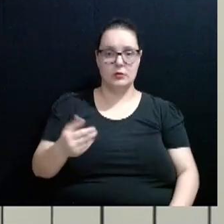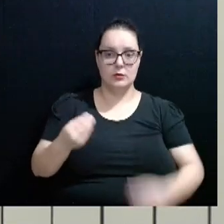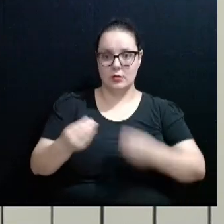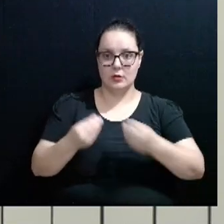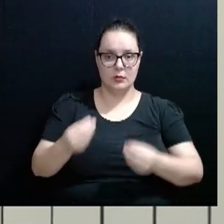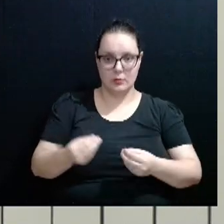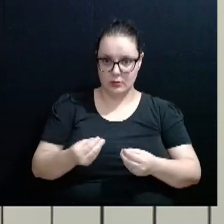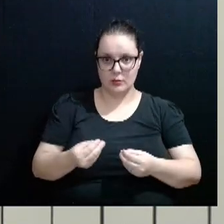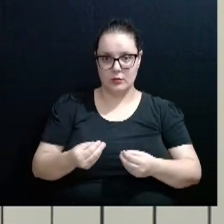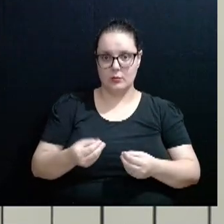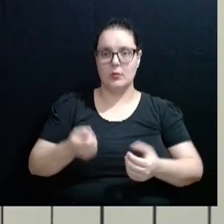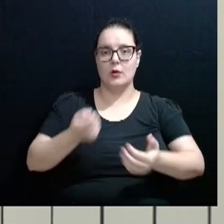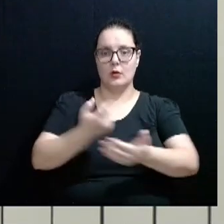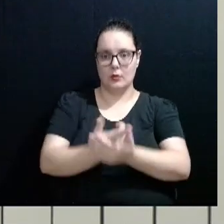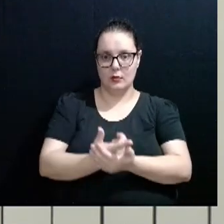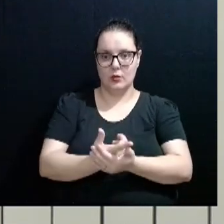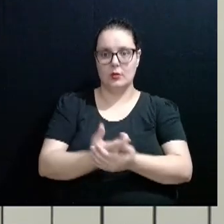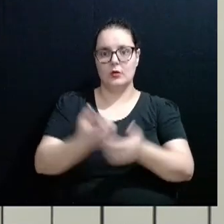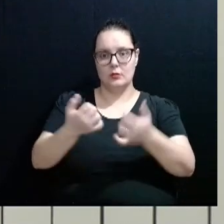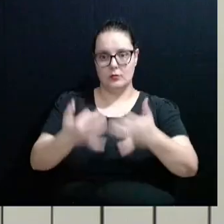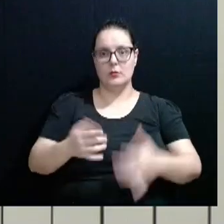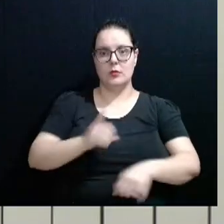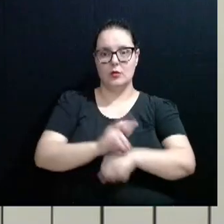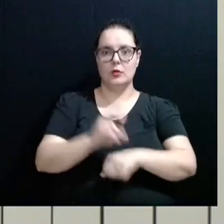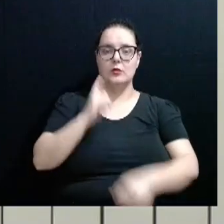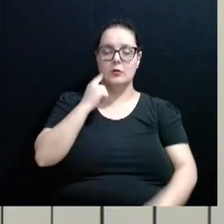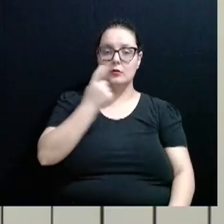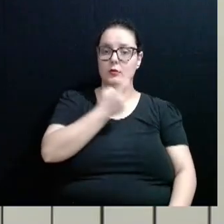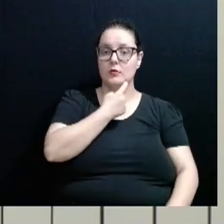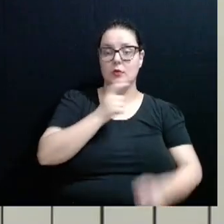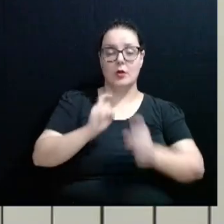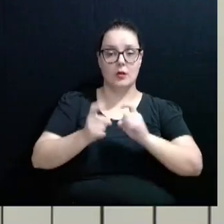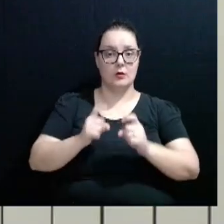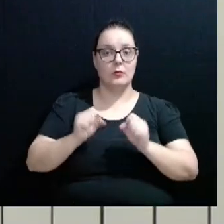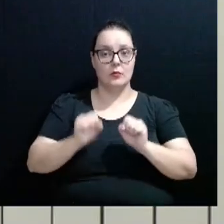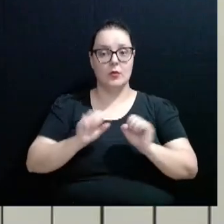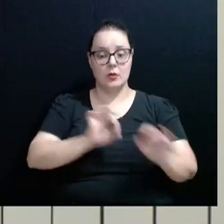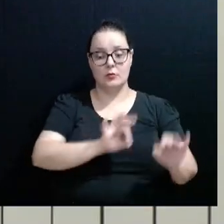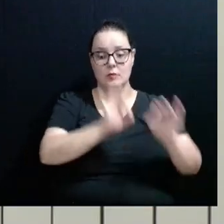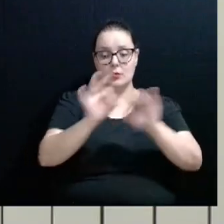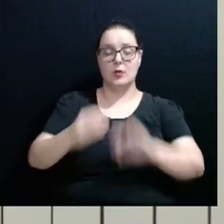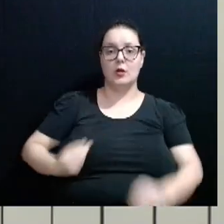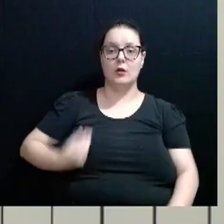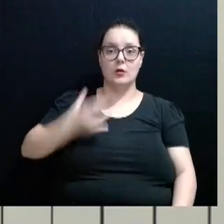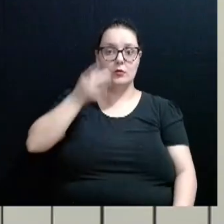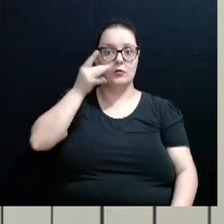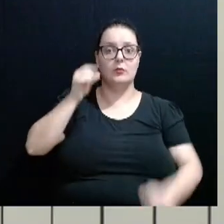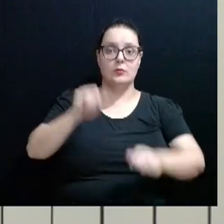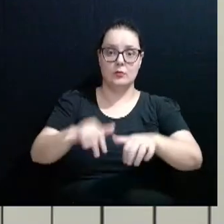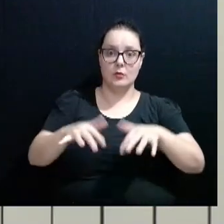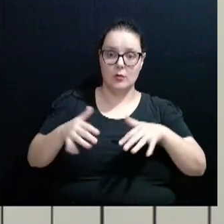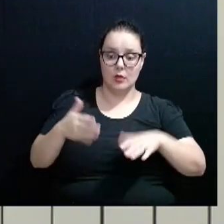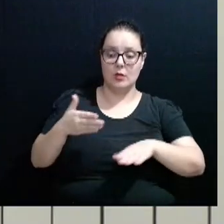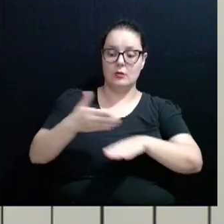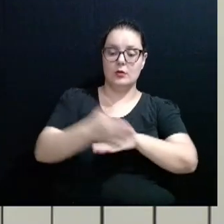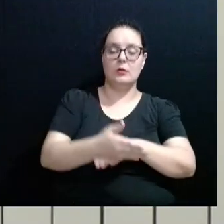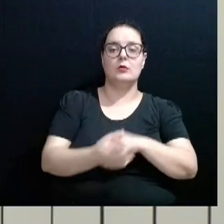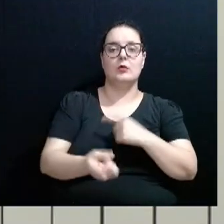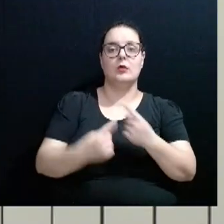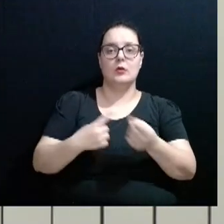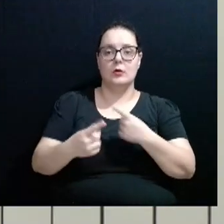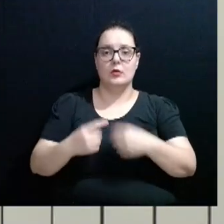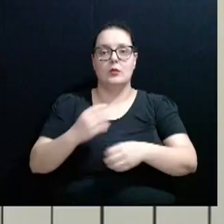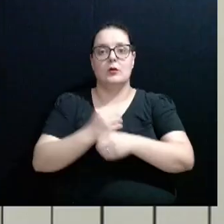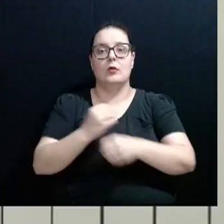comprar, justifica Ianco. A reunião pode ser acompanhada pessoalmente no plenário. A entrada é pela Avenida Engenheiro